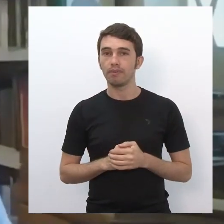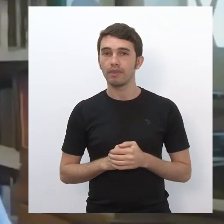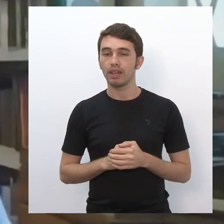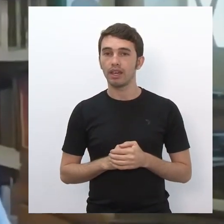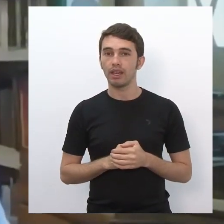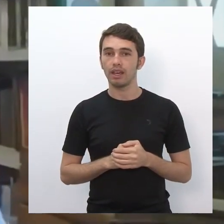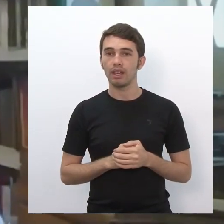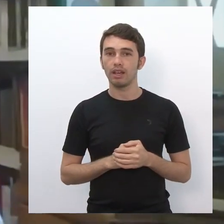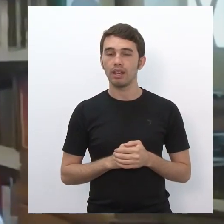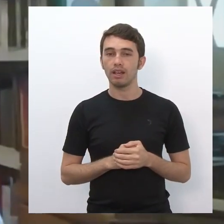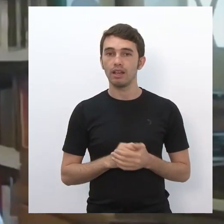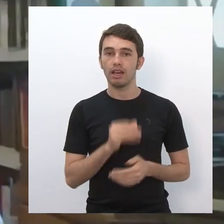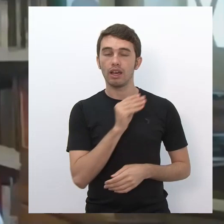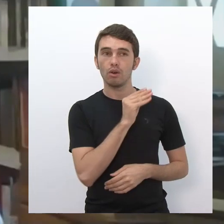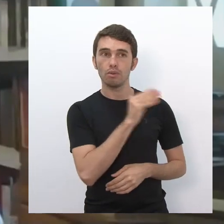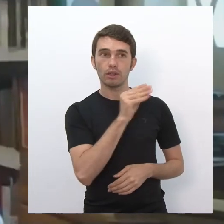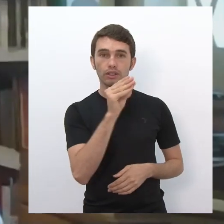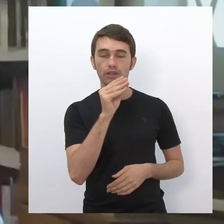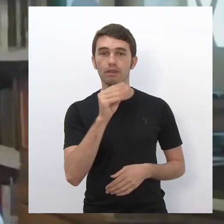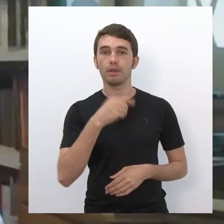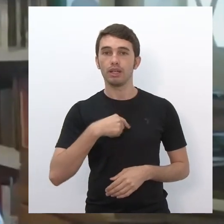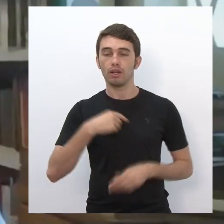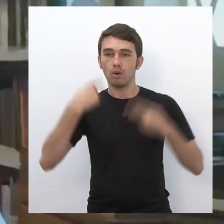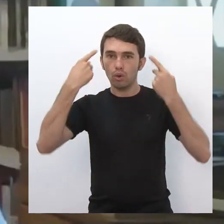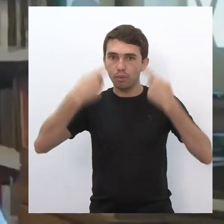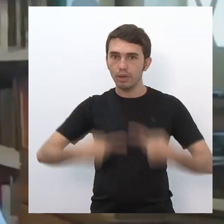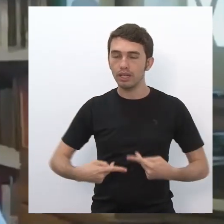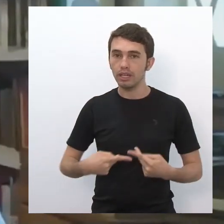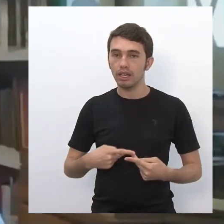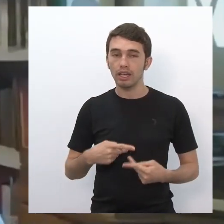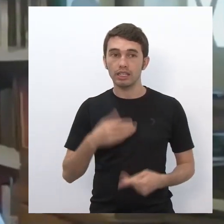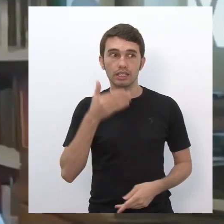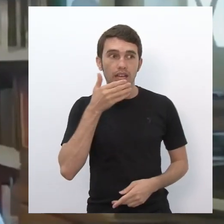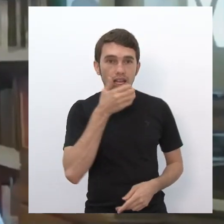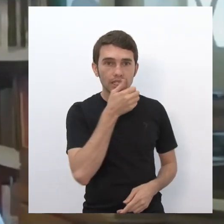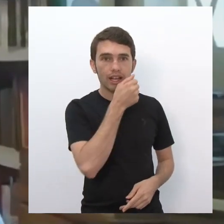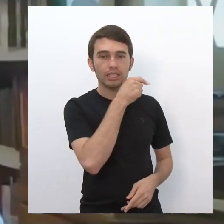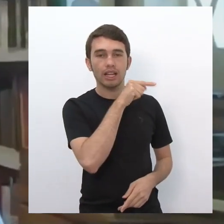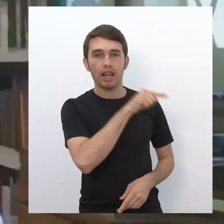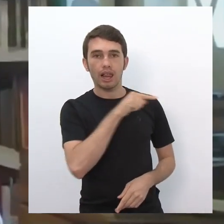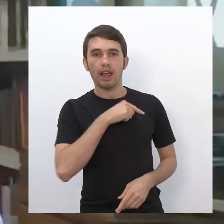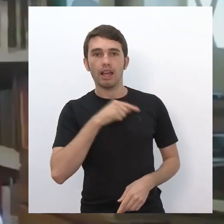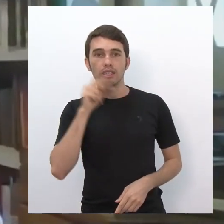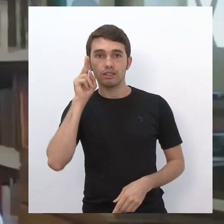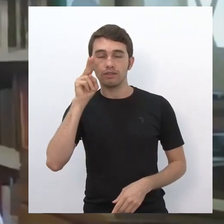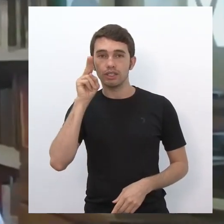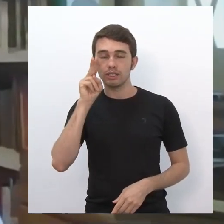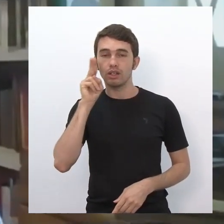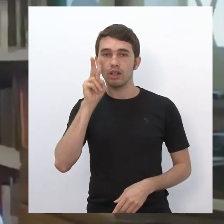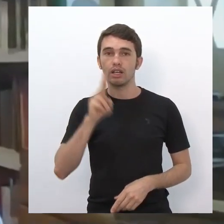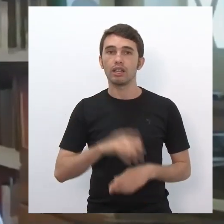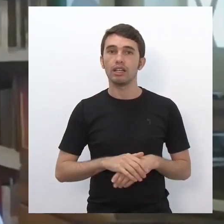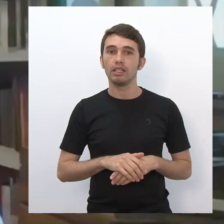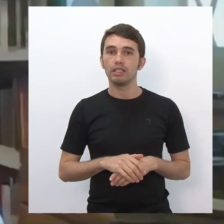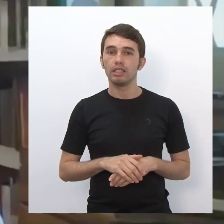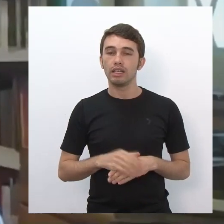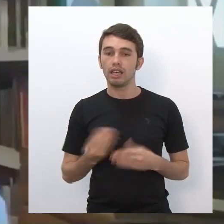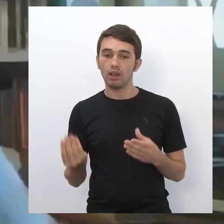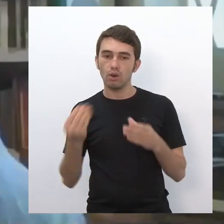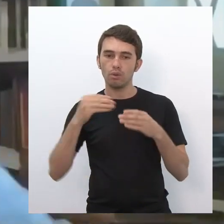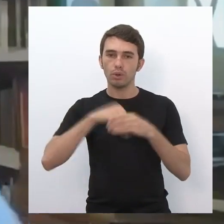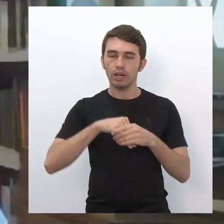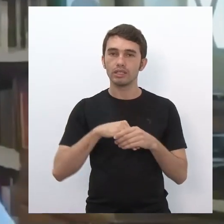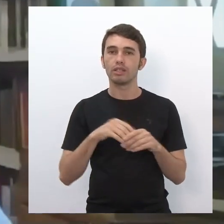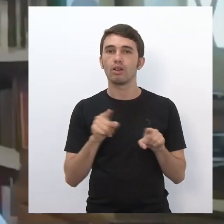biblioteca humana, que é uma espécie de resgate das histórias do território e a incorporação dessas histórias